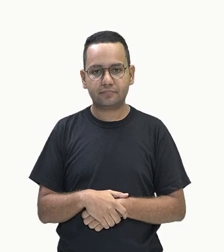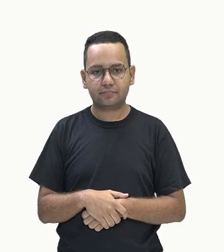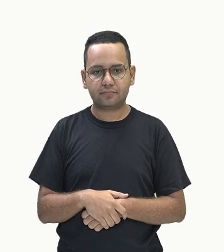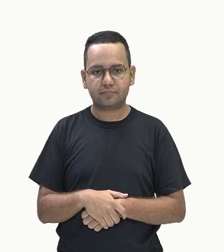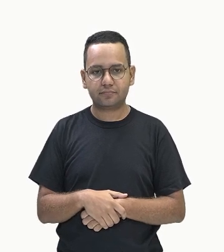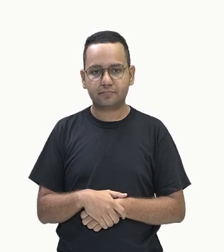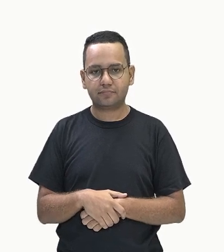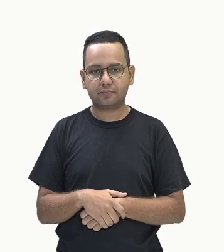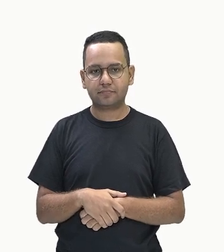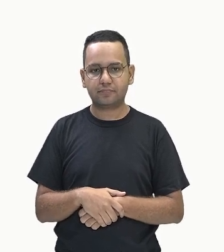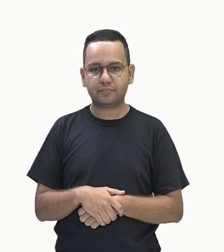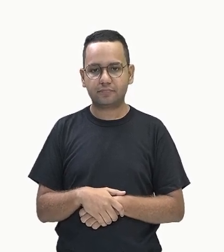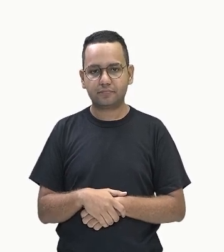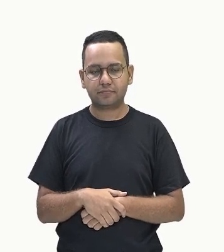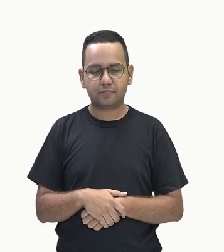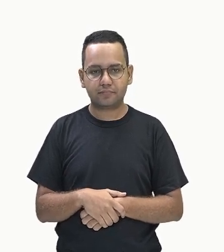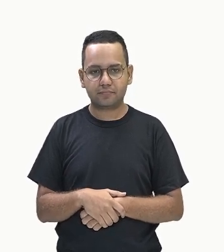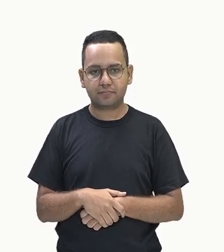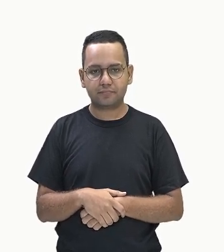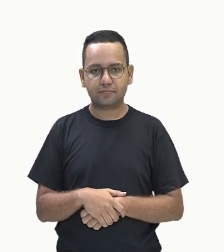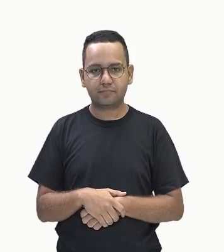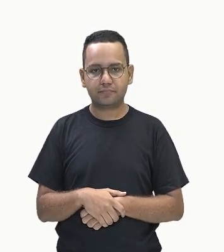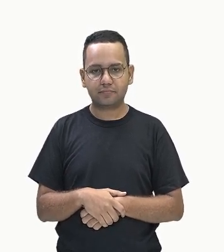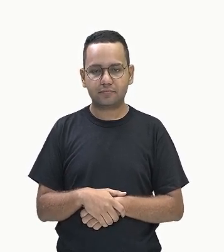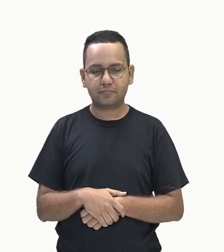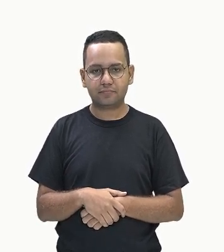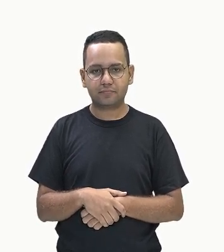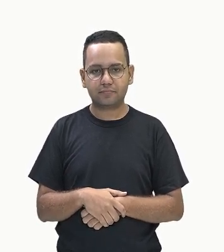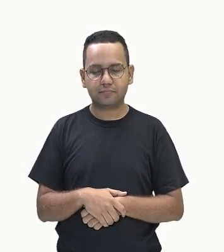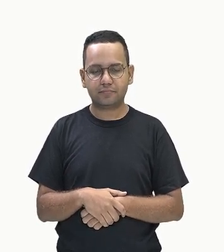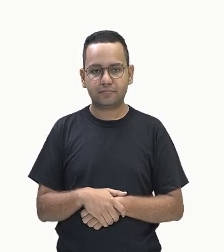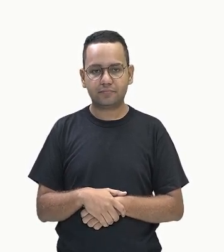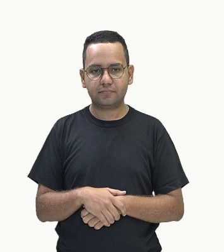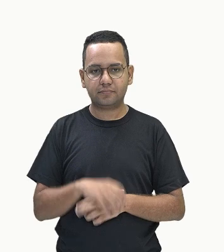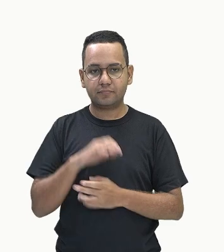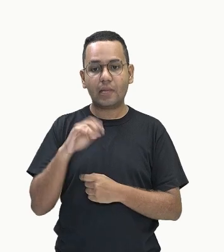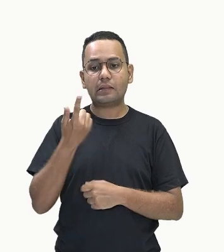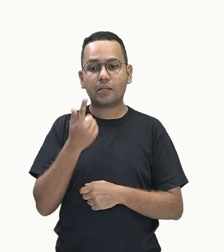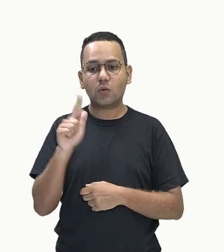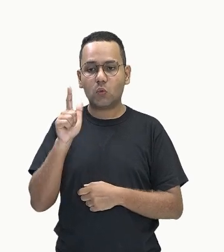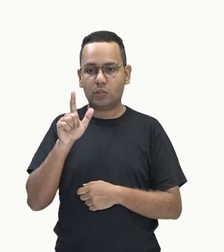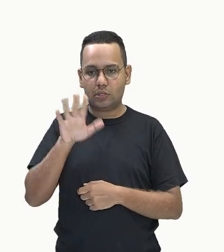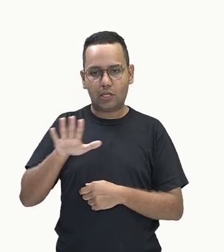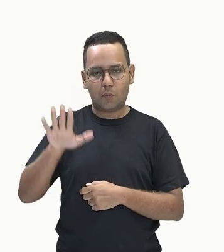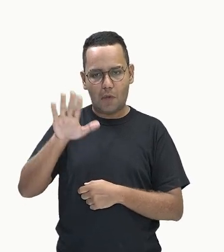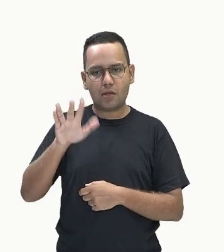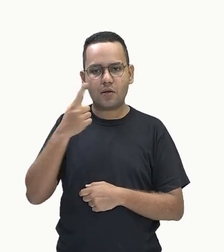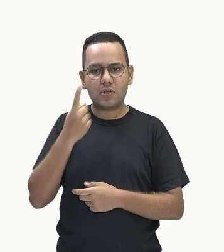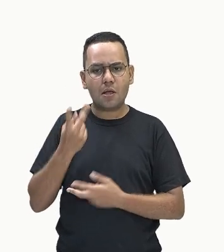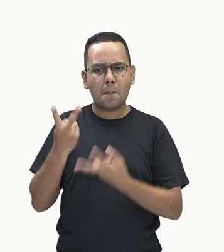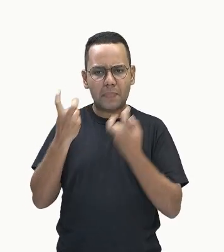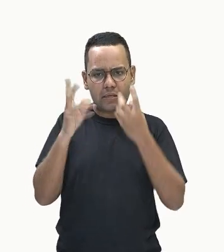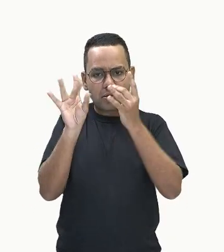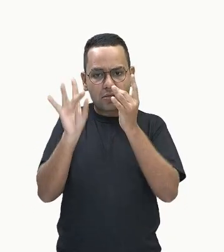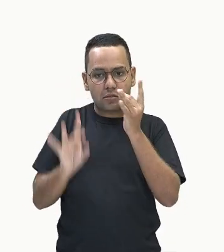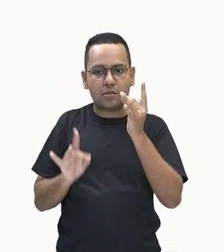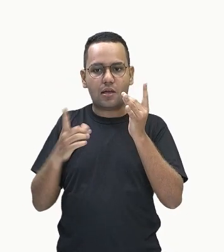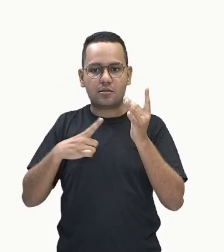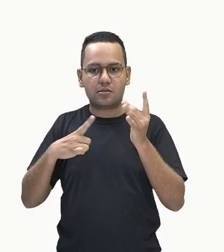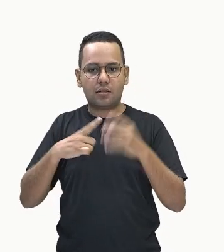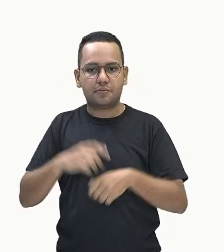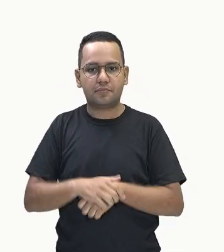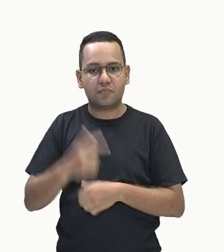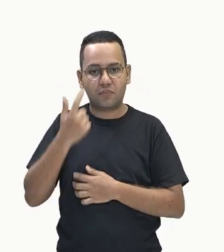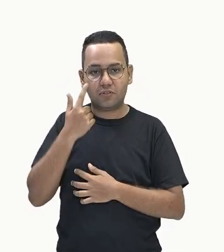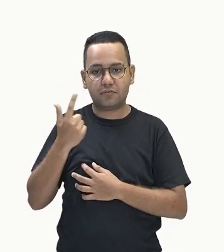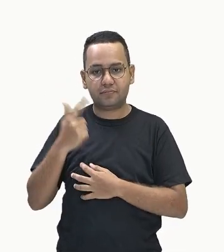plaquetas. Na próxima imagem tem uma figura para vocês entenderem melhor o que é o sangue, quais são os elementos que o compõem.